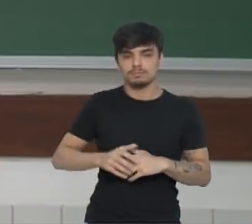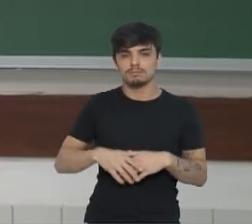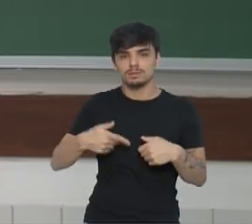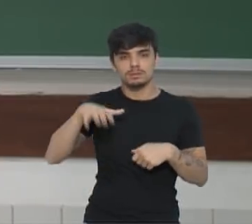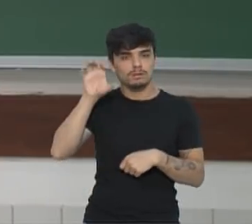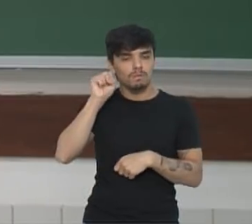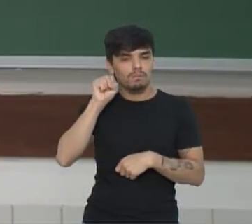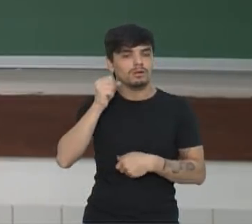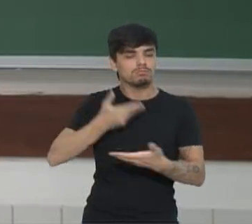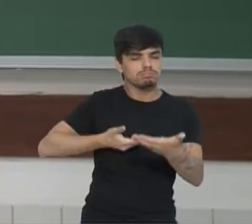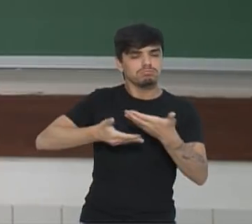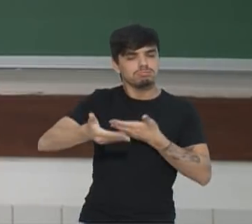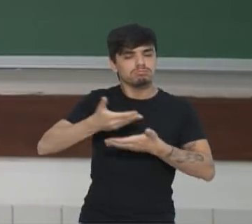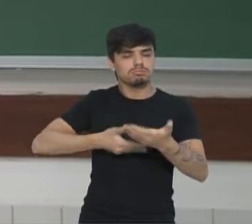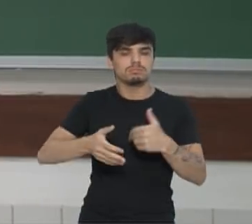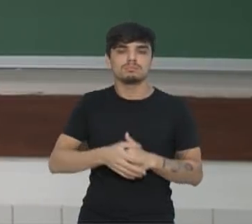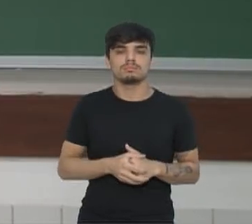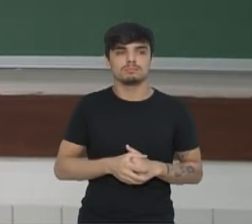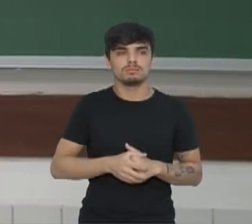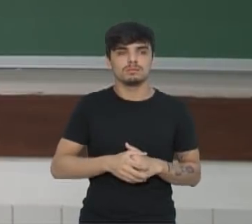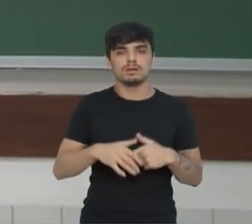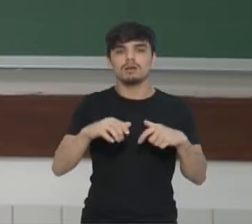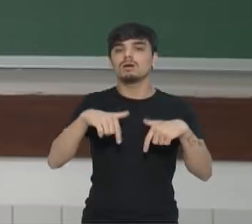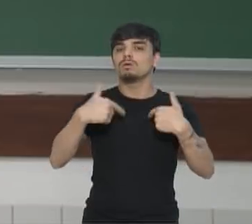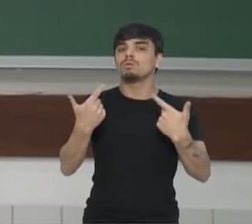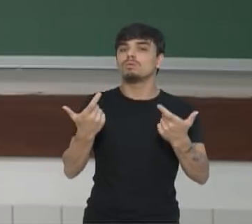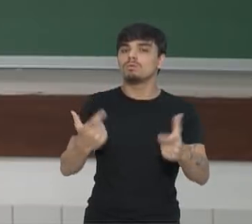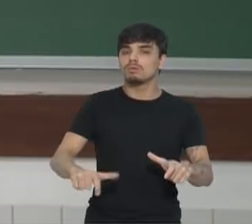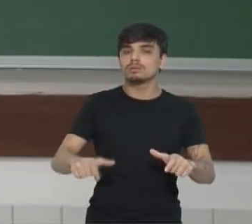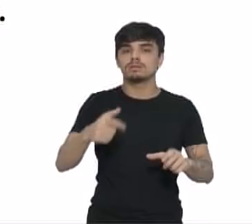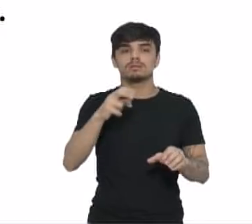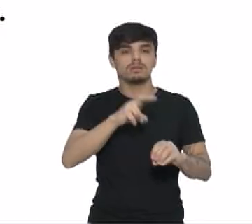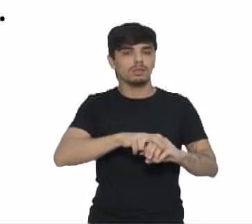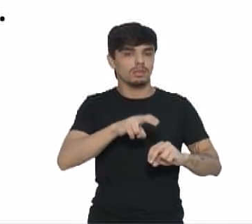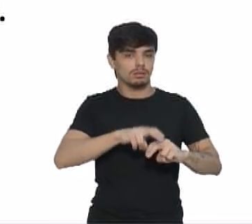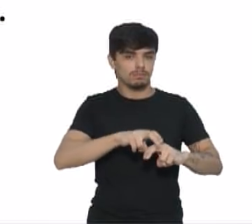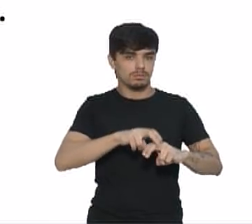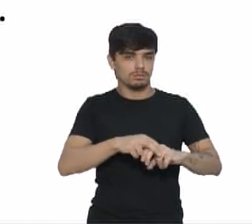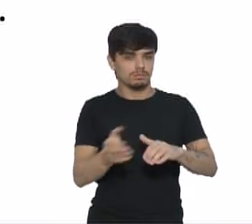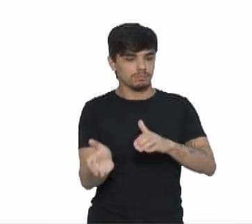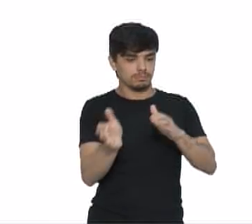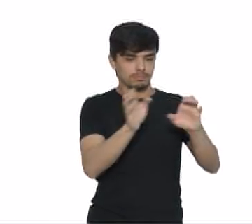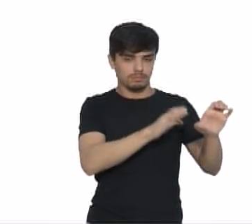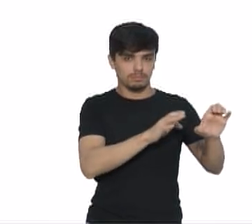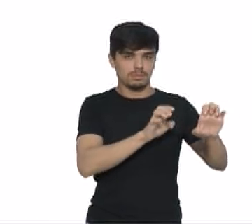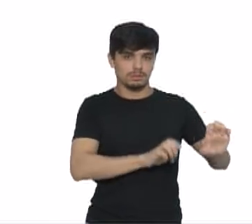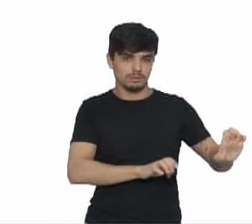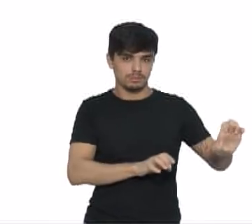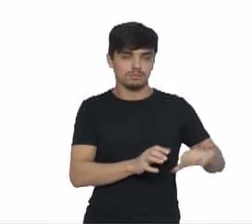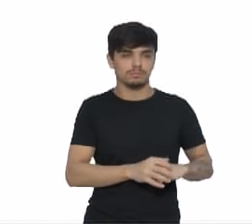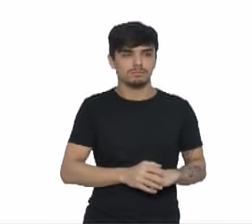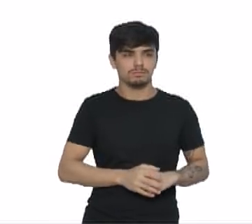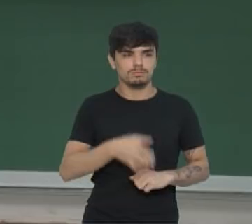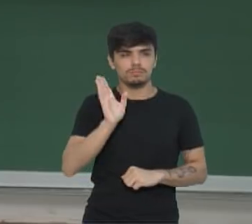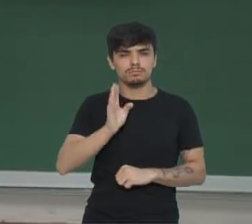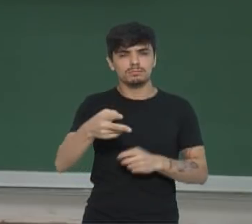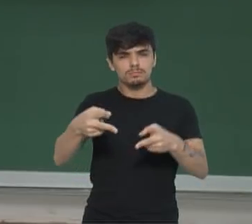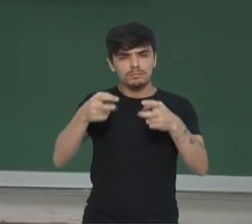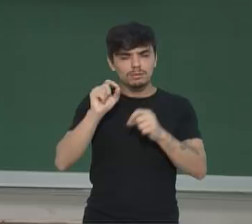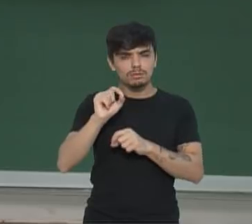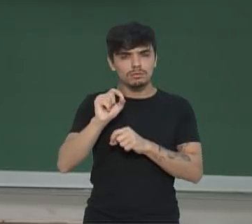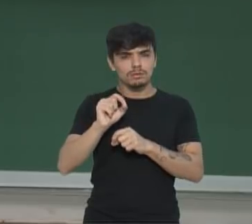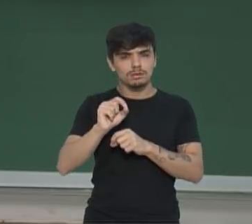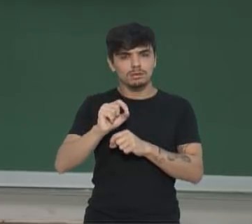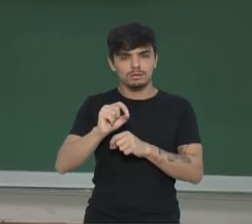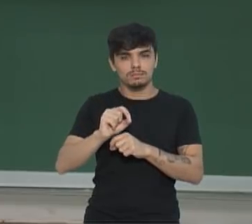ouvida, certo? Onde ele sentava-se? À esquerda, no fundo da Assembleia. Já perceberam aqui, alunos? Os girondinos